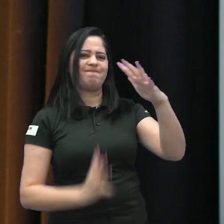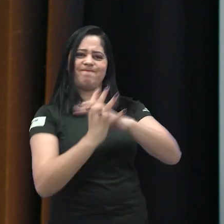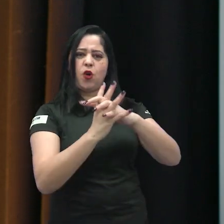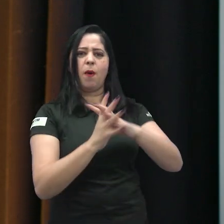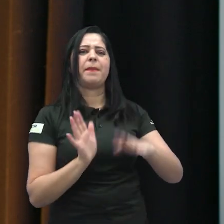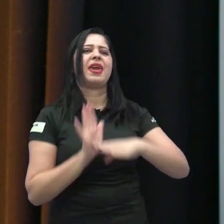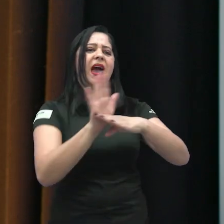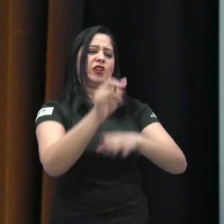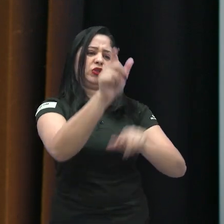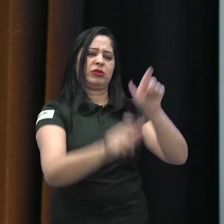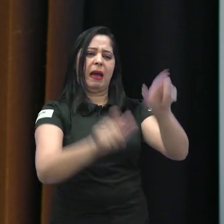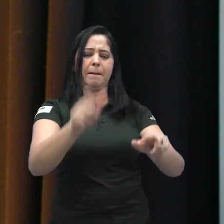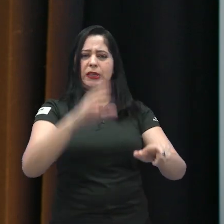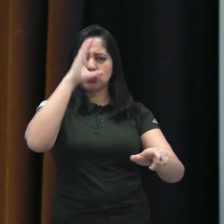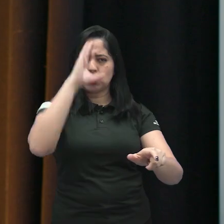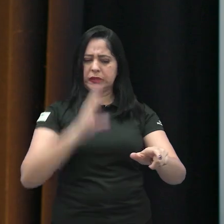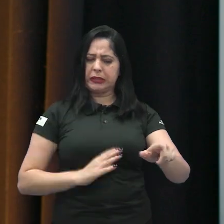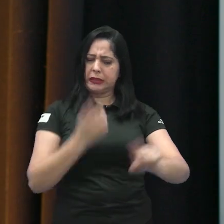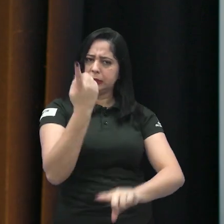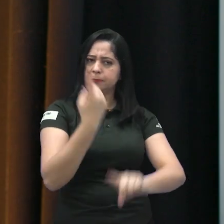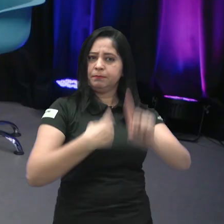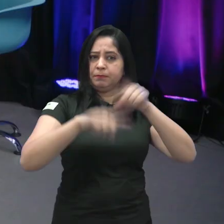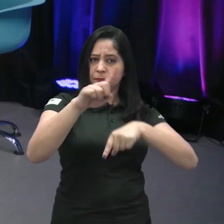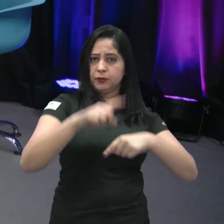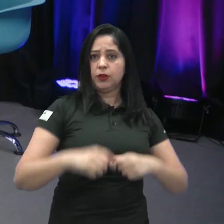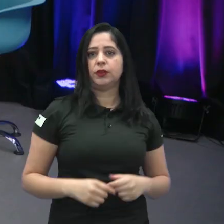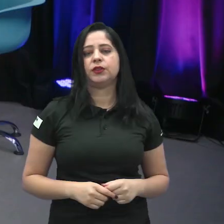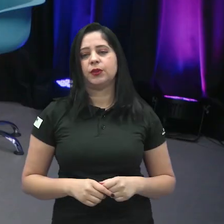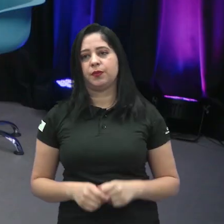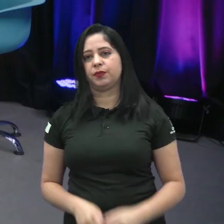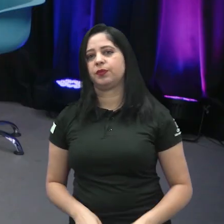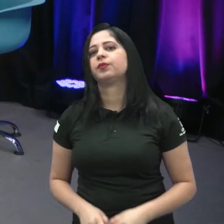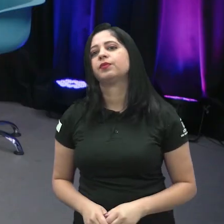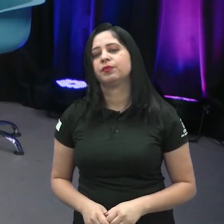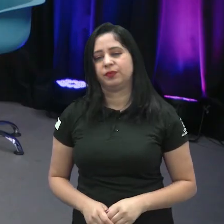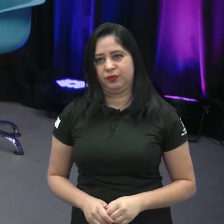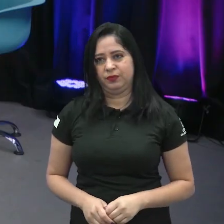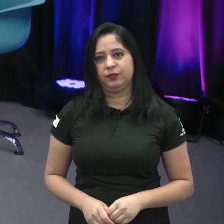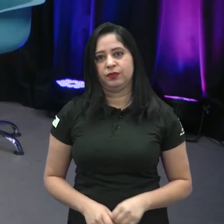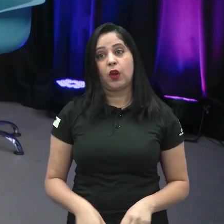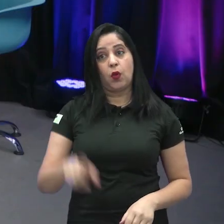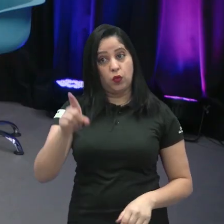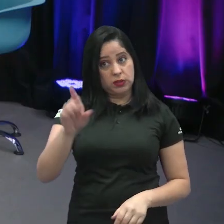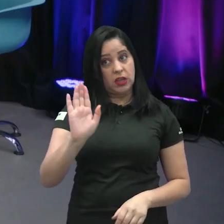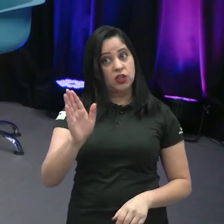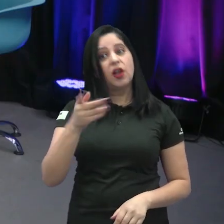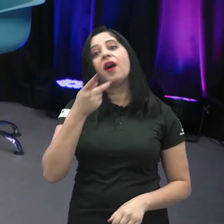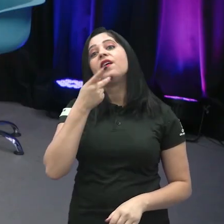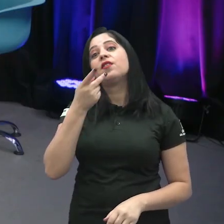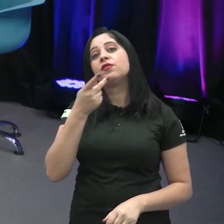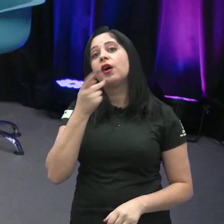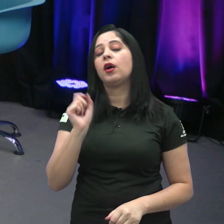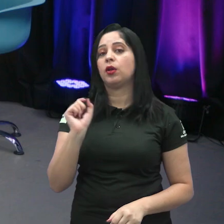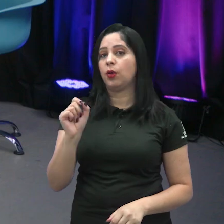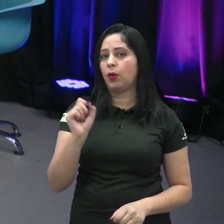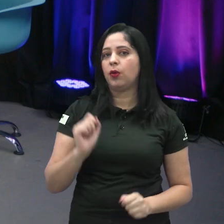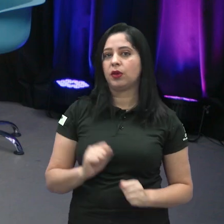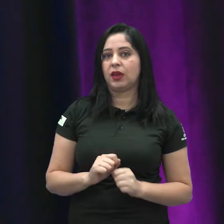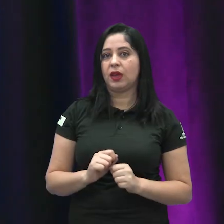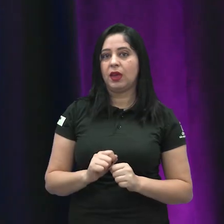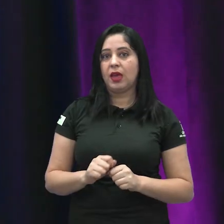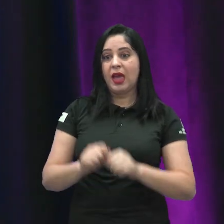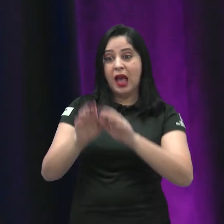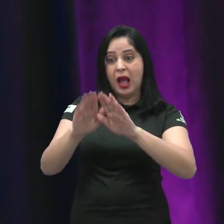nós temos na formação plena do cidadão. E toda essa colocação que o vereador já fez aqui para a gente sobre